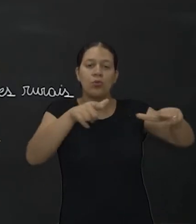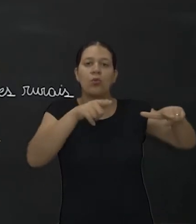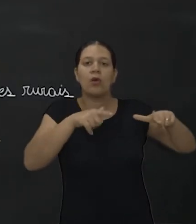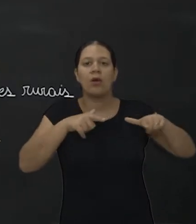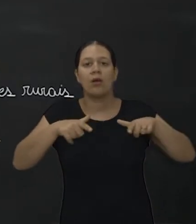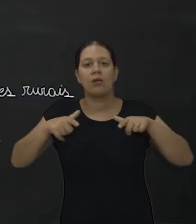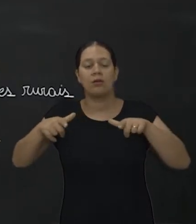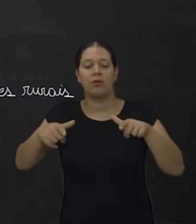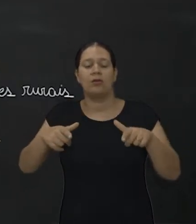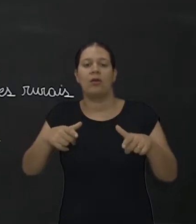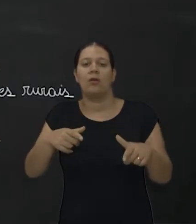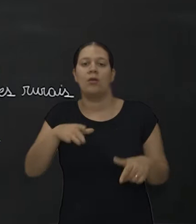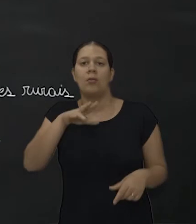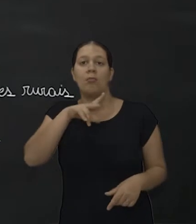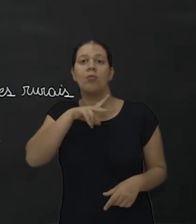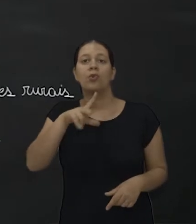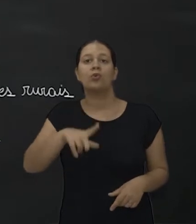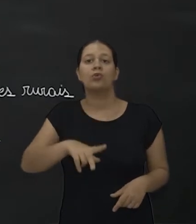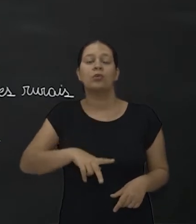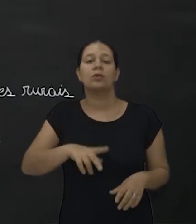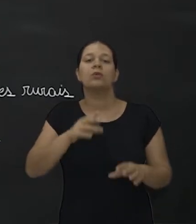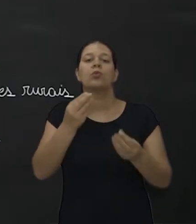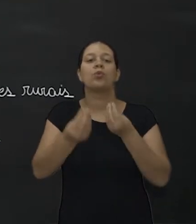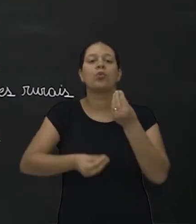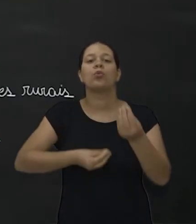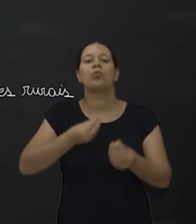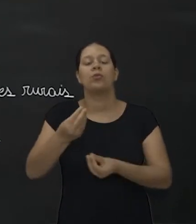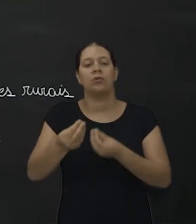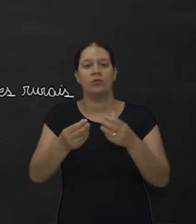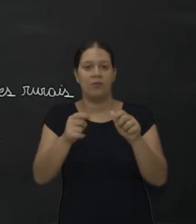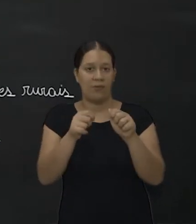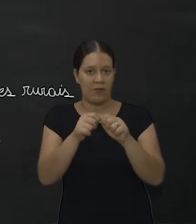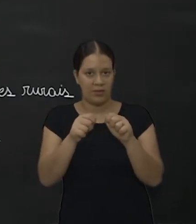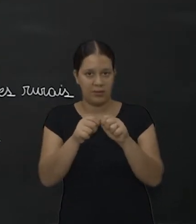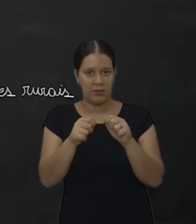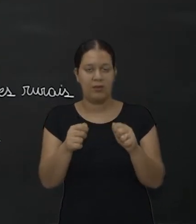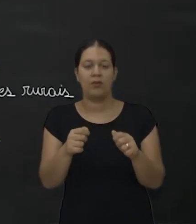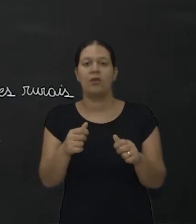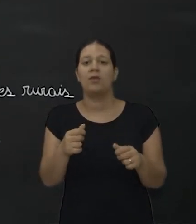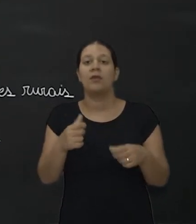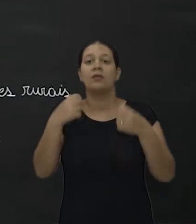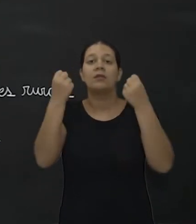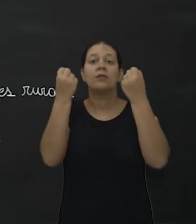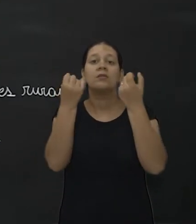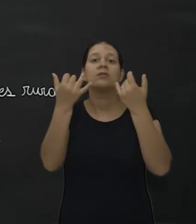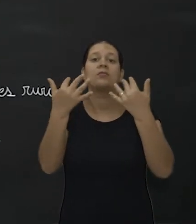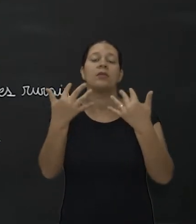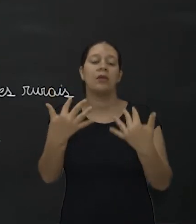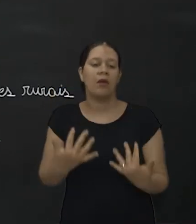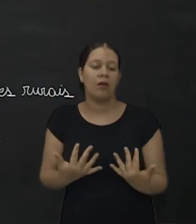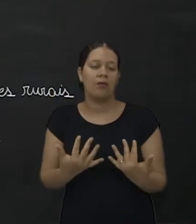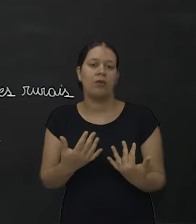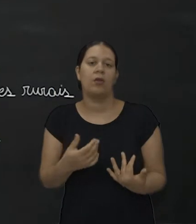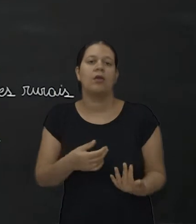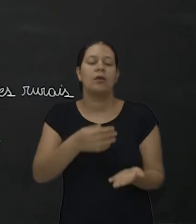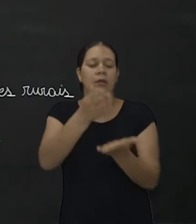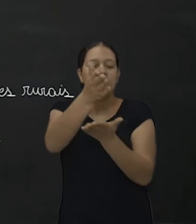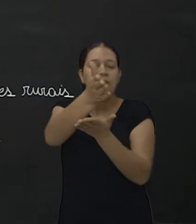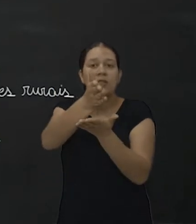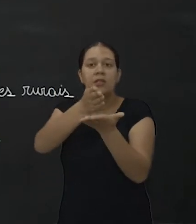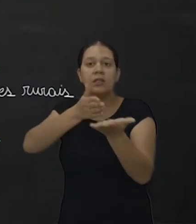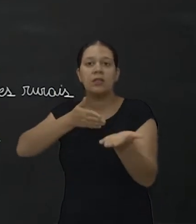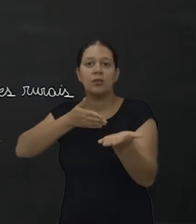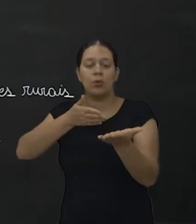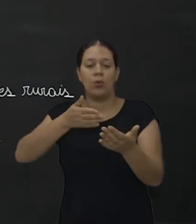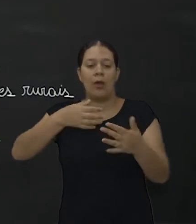Que os portugueses faziam da seguinte maneira, mais ou menos. Eles determinavam que cada pedaço enorme desse de terra,